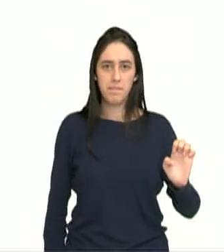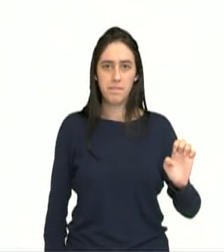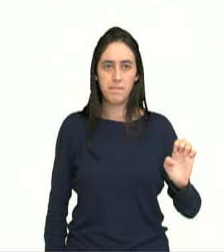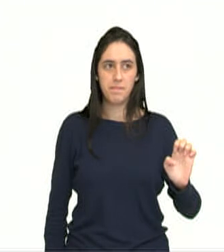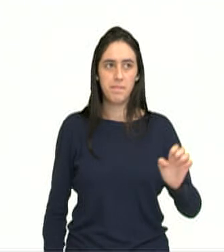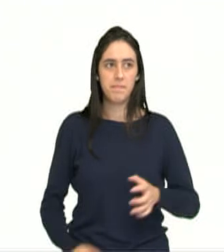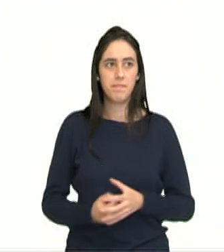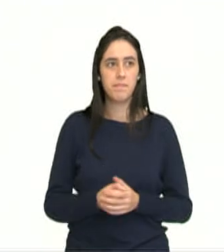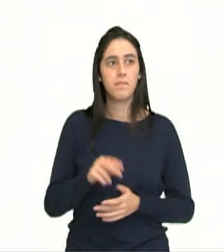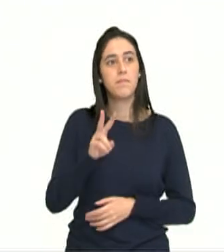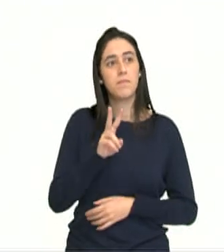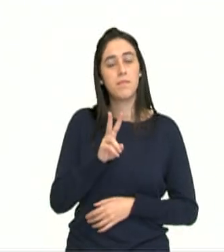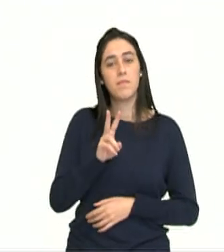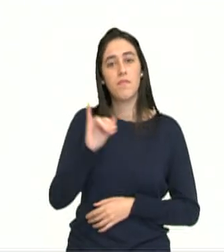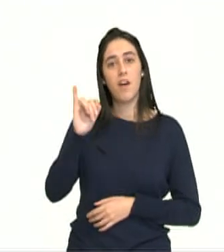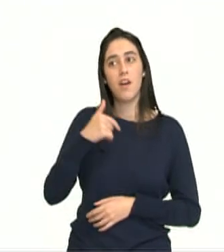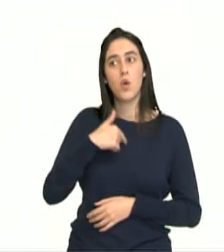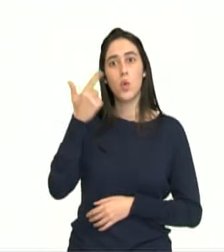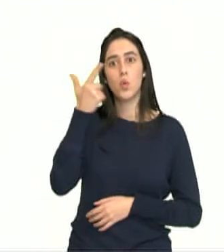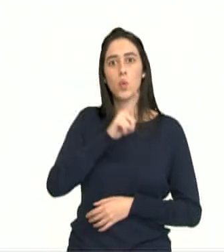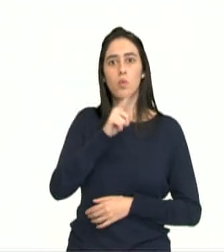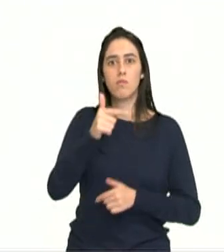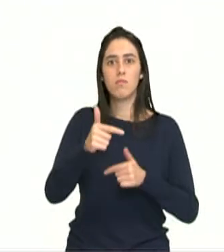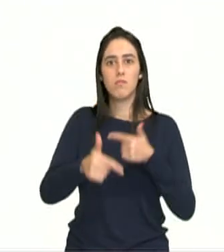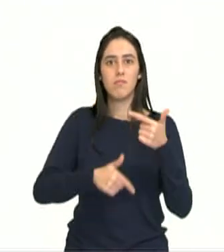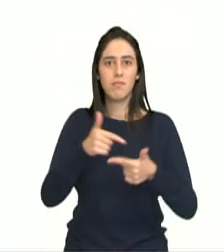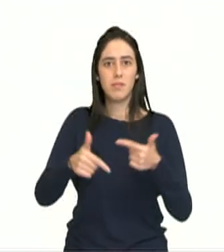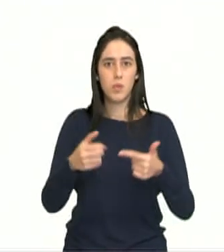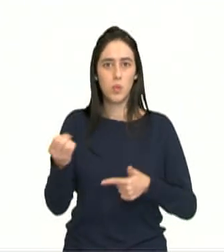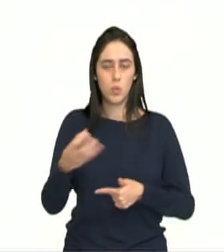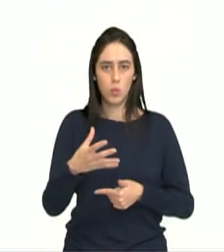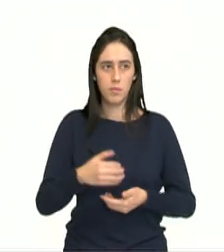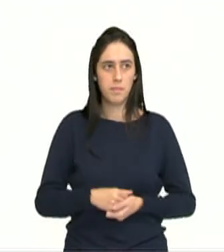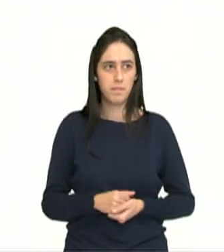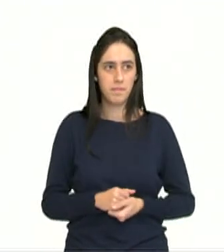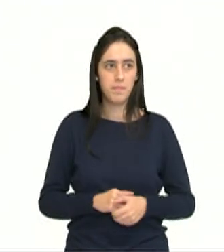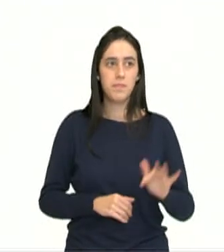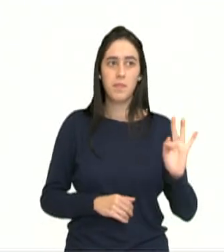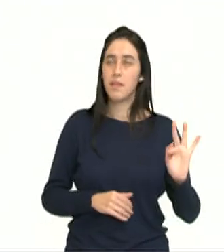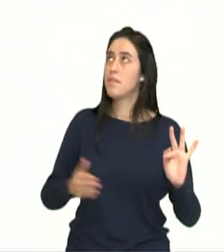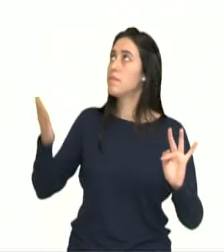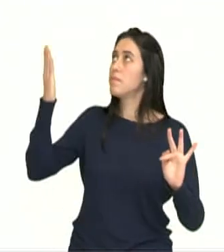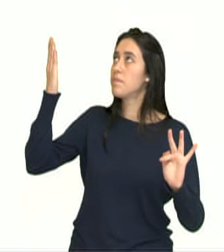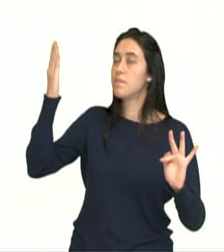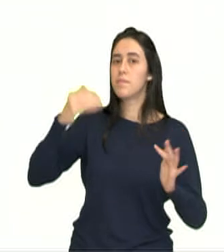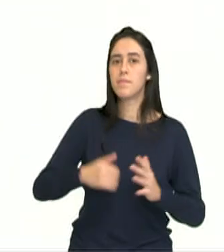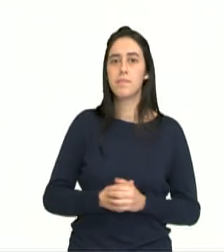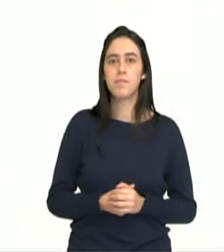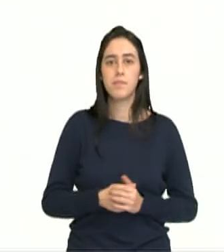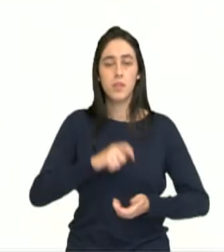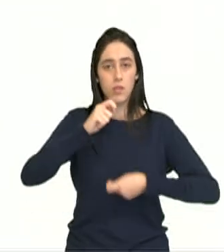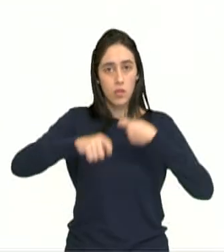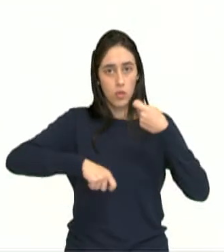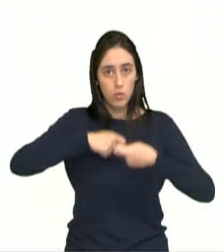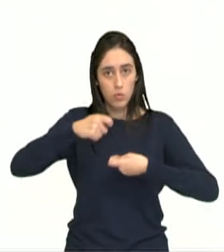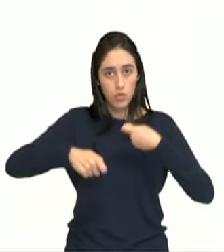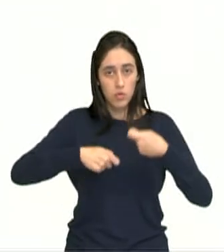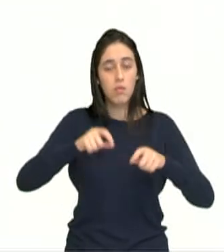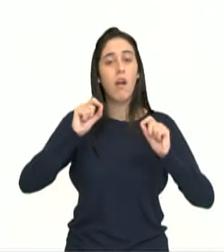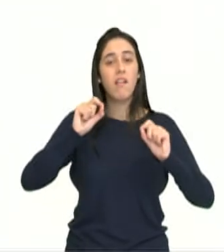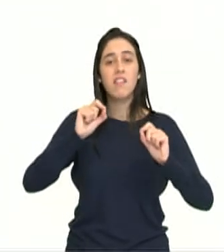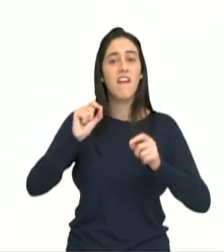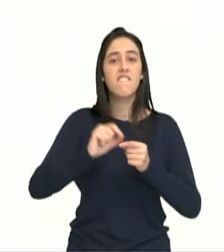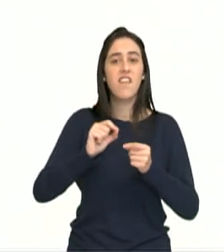oferecido emprego a mim, né? Letra F, the dinner is cooked by my mother, né? O jantar é preparado, cozinhado pela minha